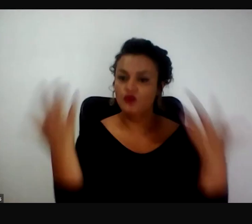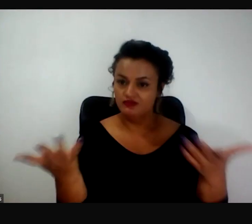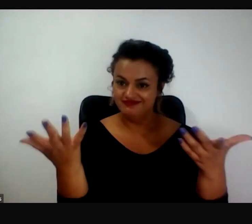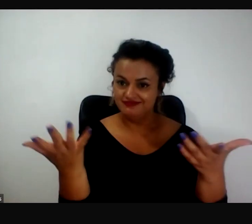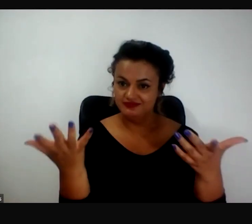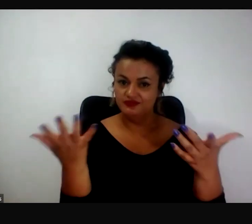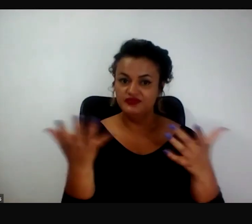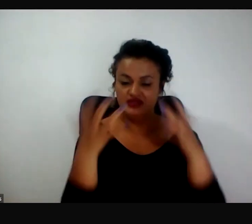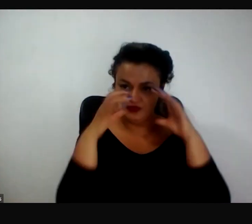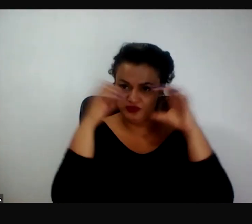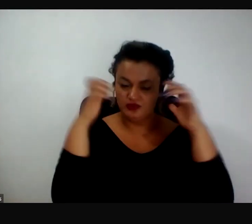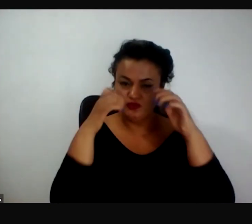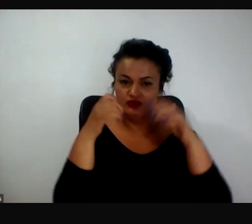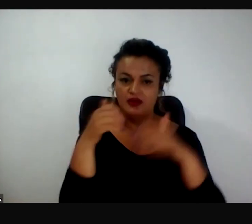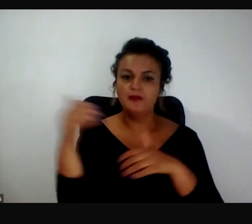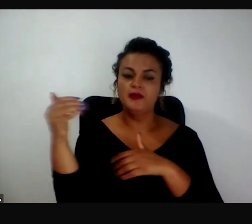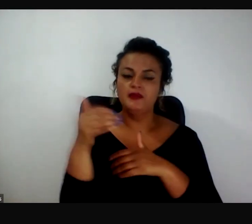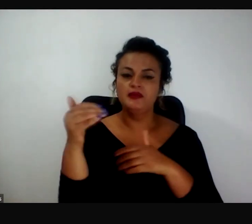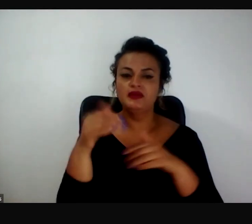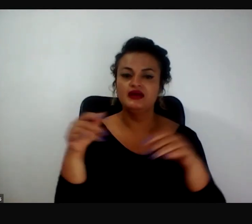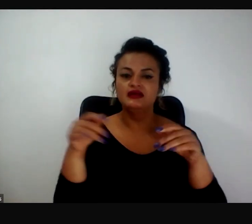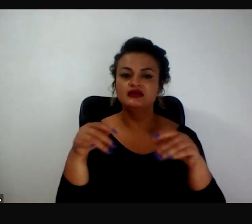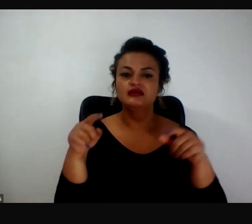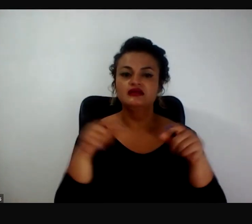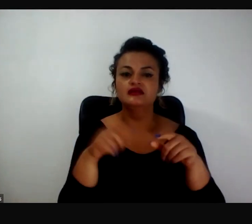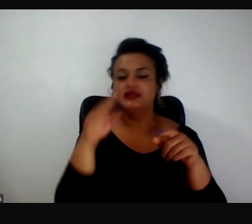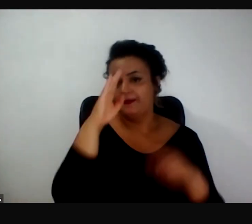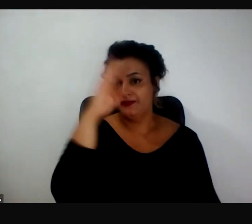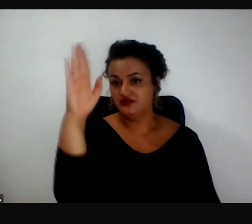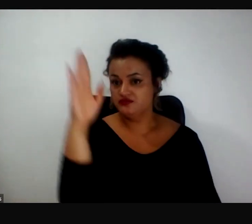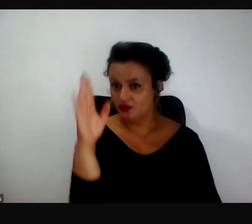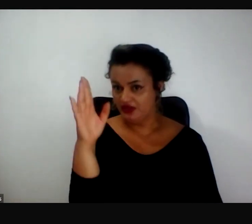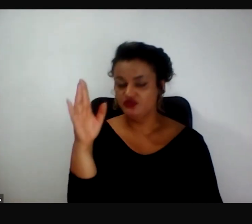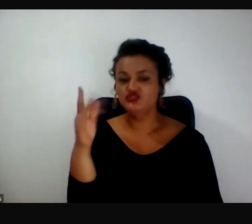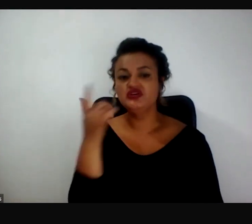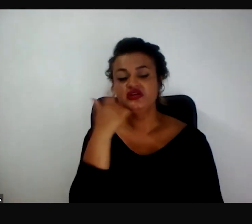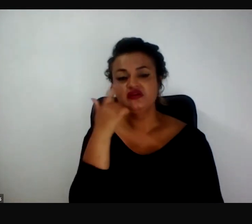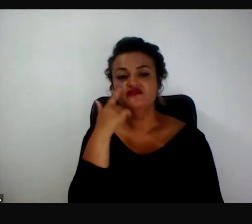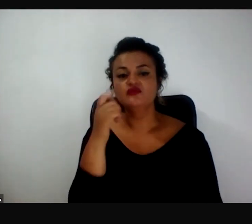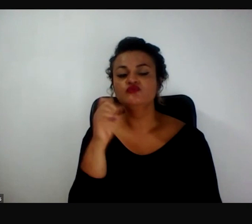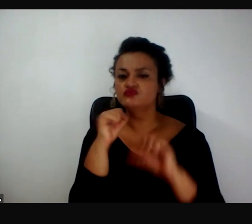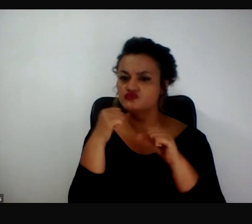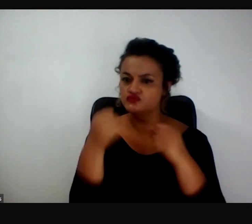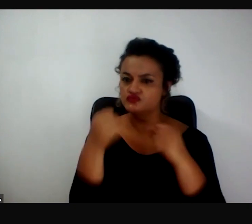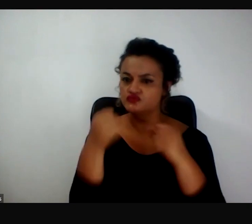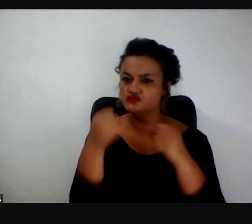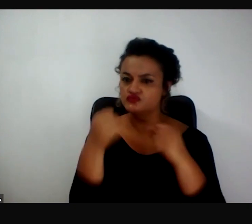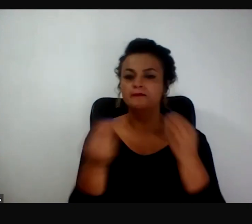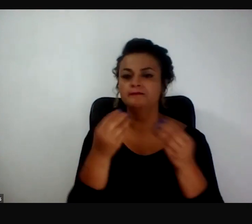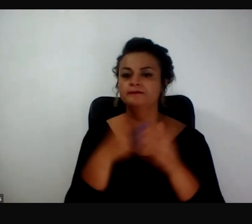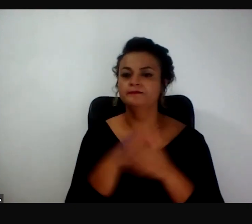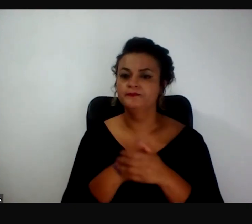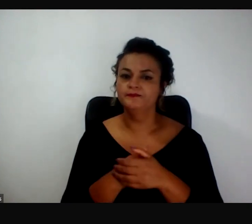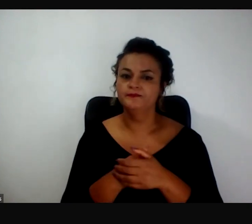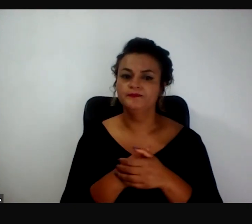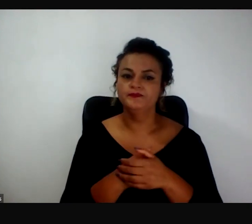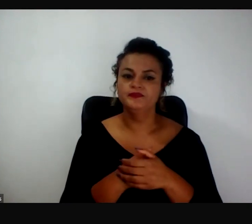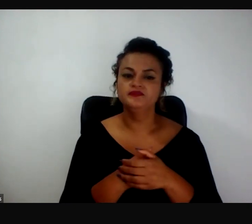Supremo, da Sala Civil, Sala Criminal principalmente, tiveram força já vinculante. Então,